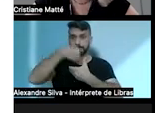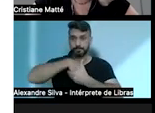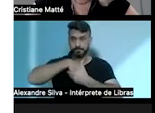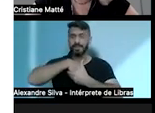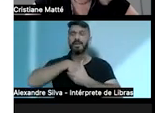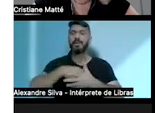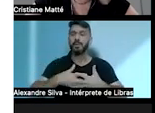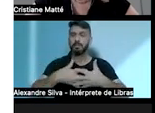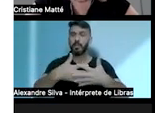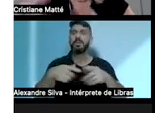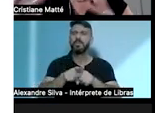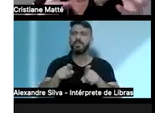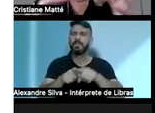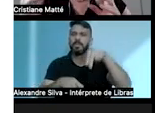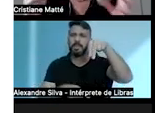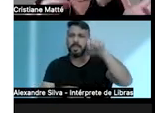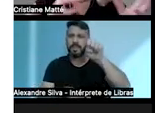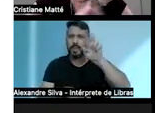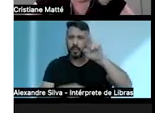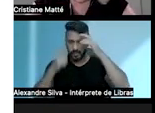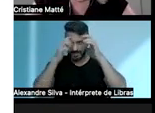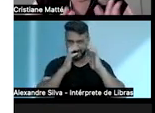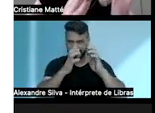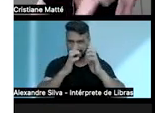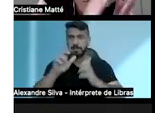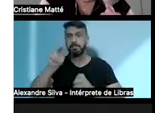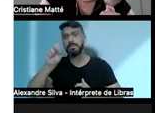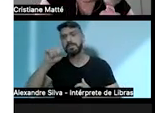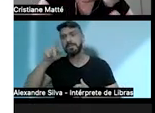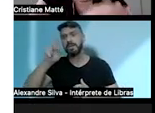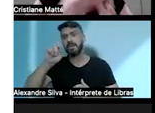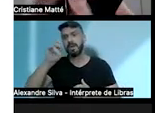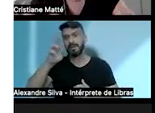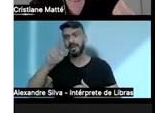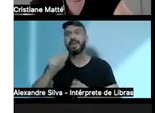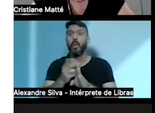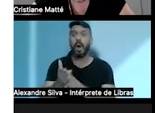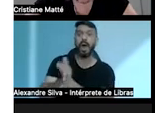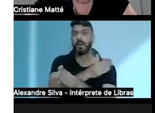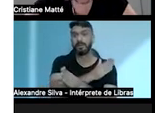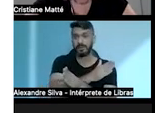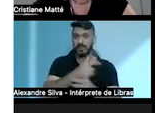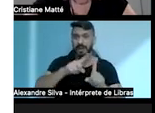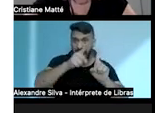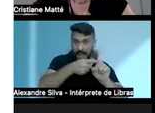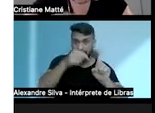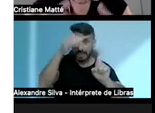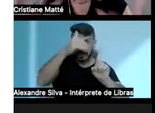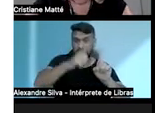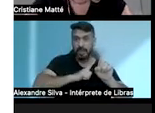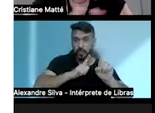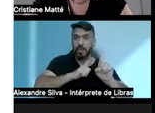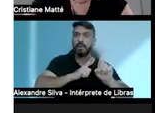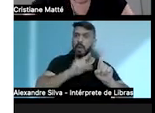doenças neuropsiquiátricas. Então, vocês vejam essa correlação, né, do ambiente pré-natal estressor com as doenças crônicas não